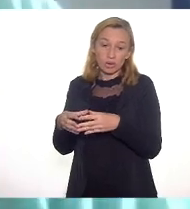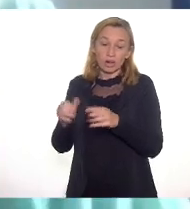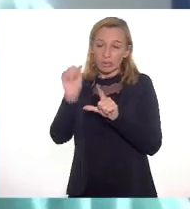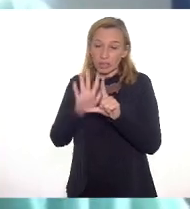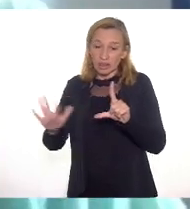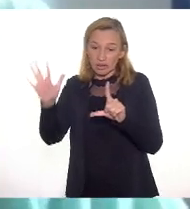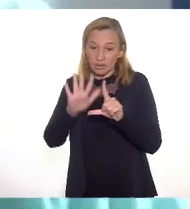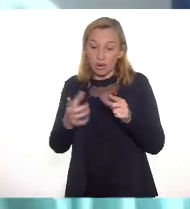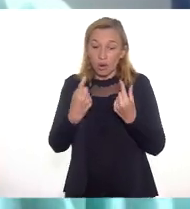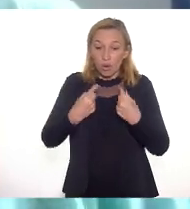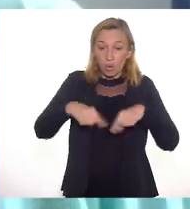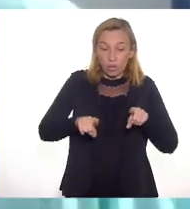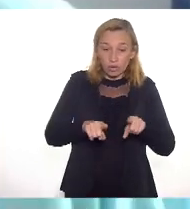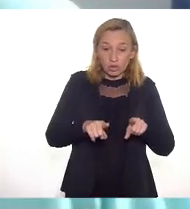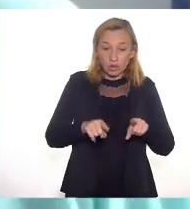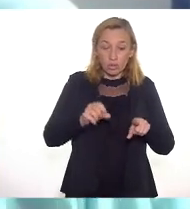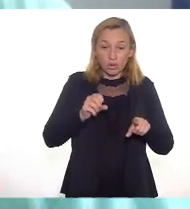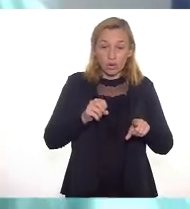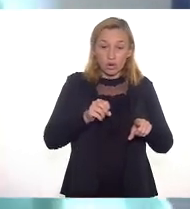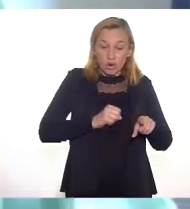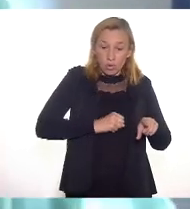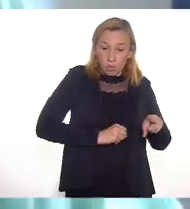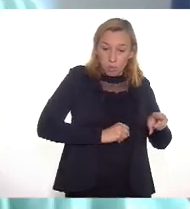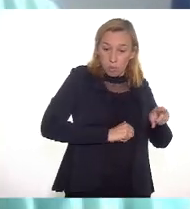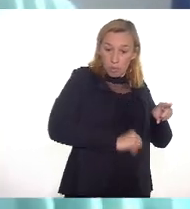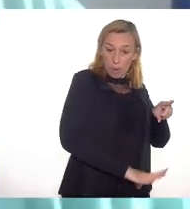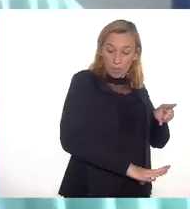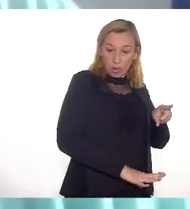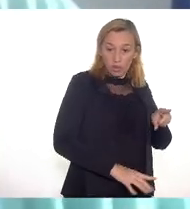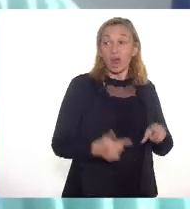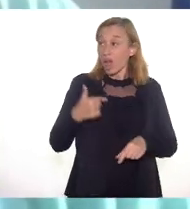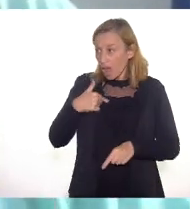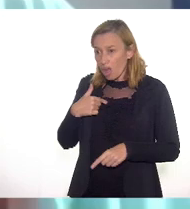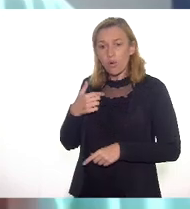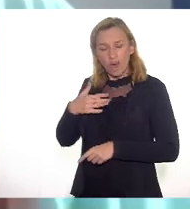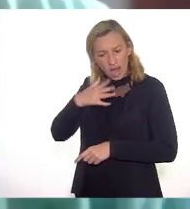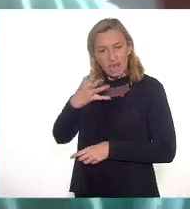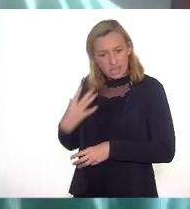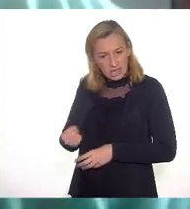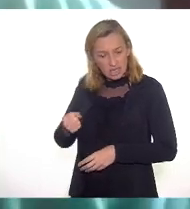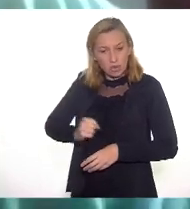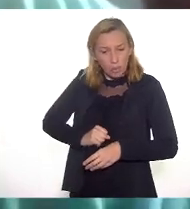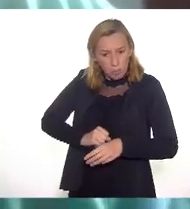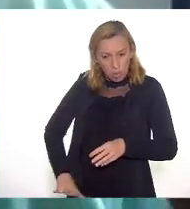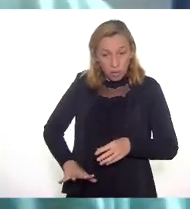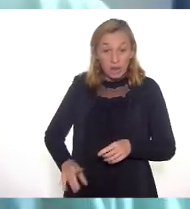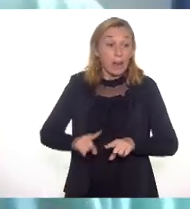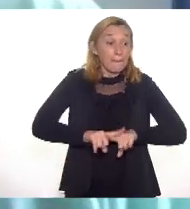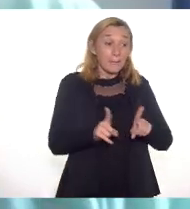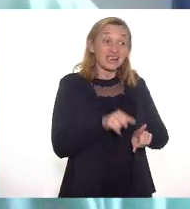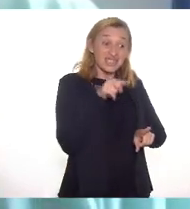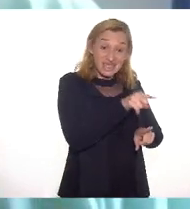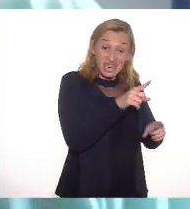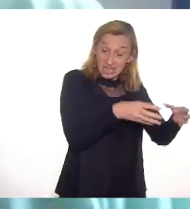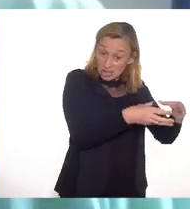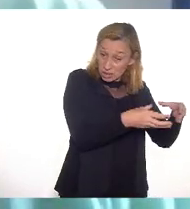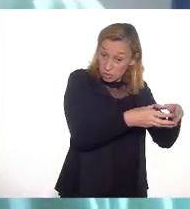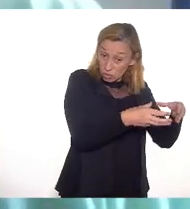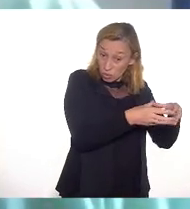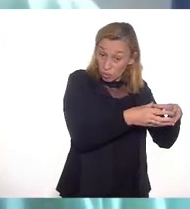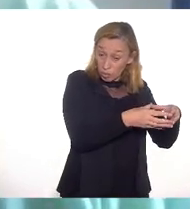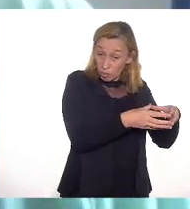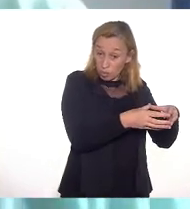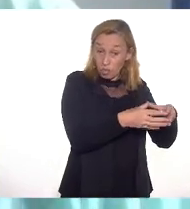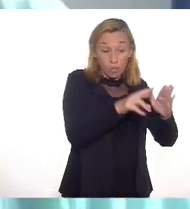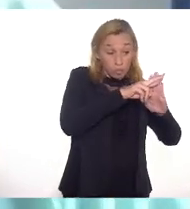aquele previsto em lei. Eu sou favorável ao aborto legal, mas se essa entidade cumprir os